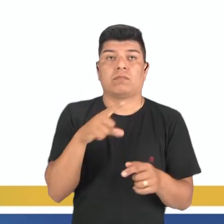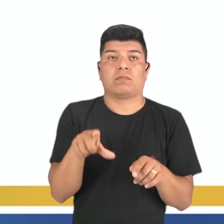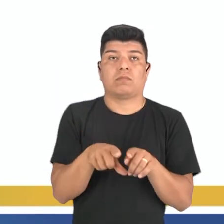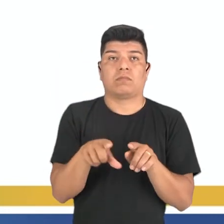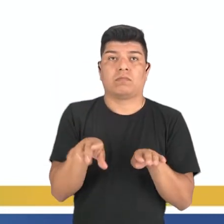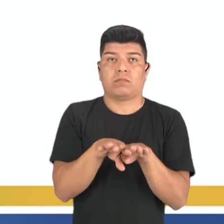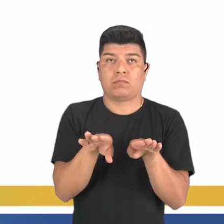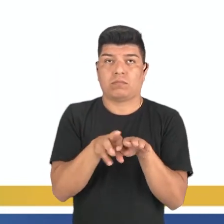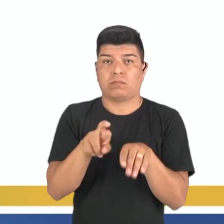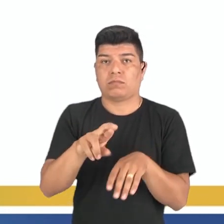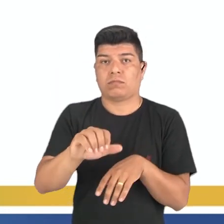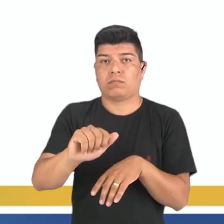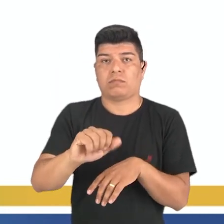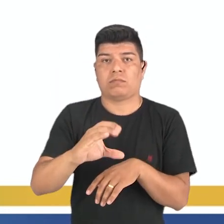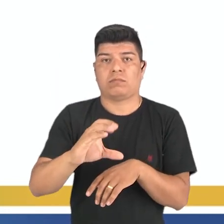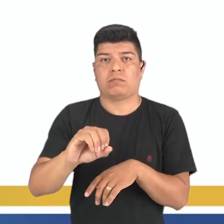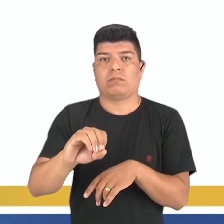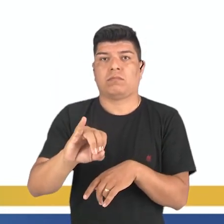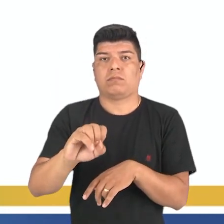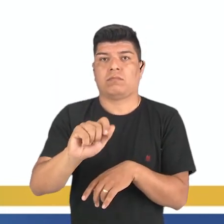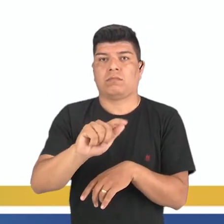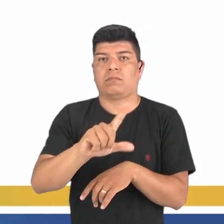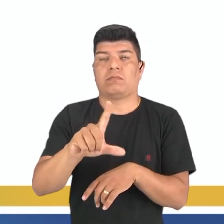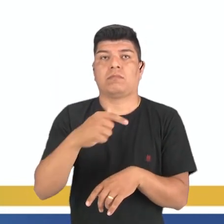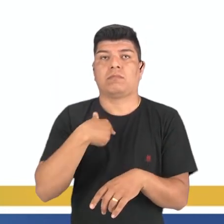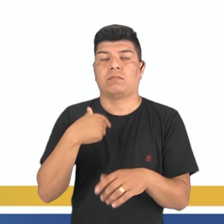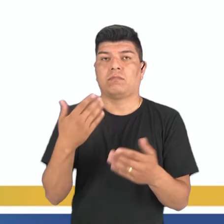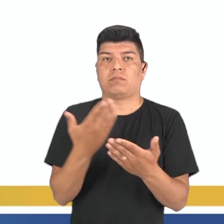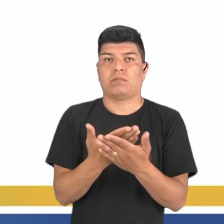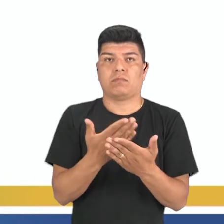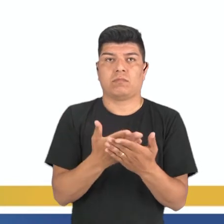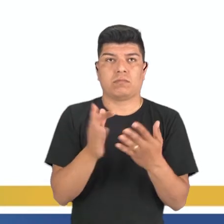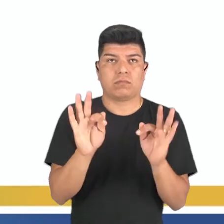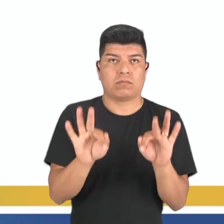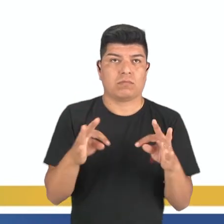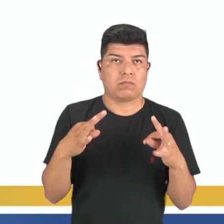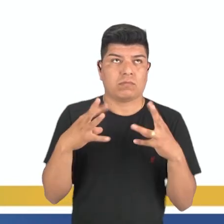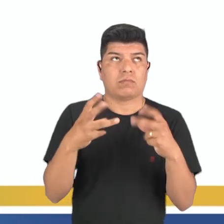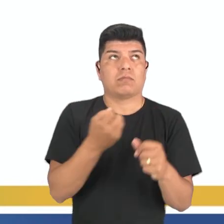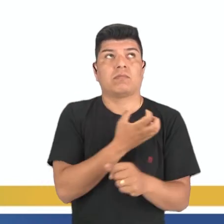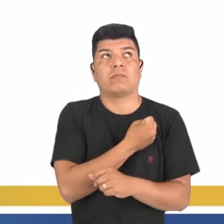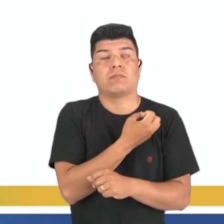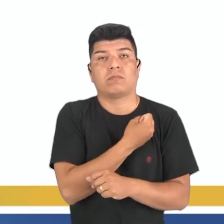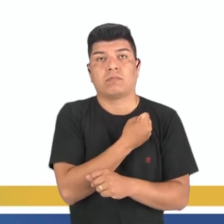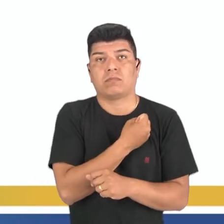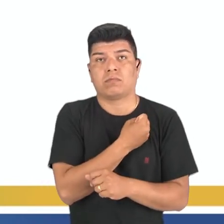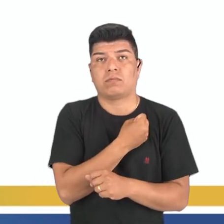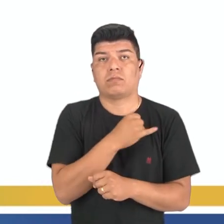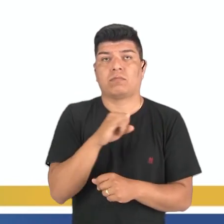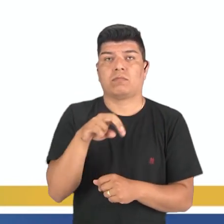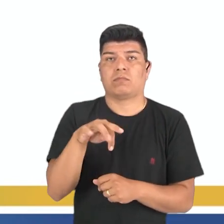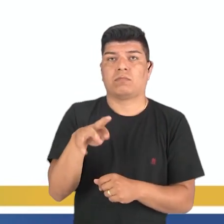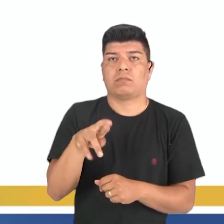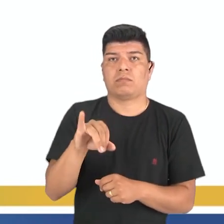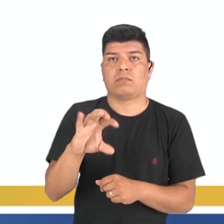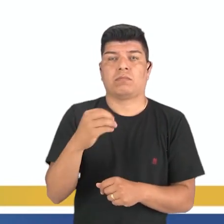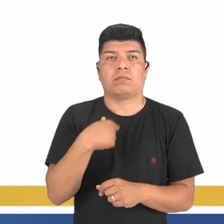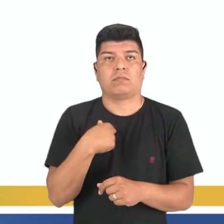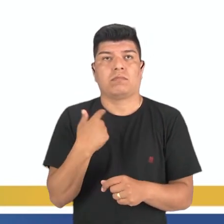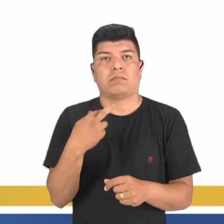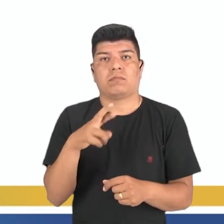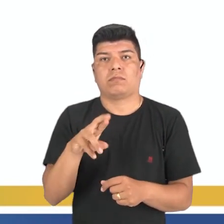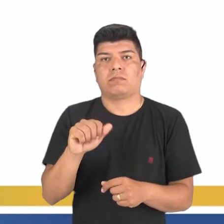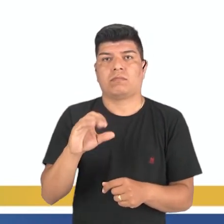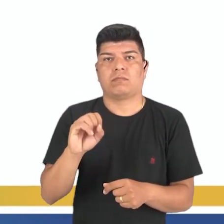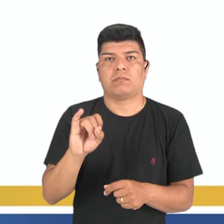vale para os racionais. Até porque também a gente já viu nas últimas aulas que todo número inteiro ele é racional.